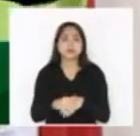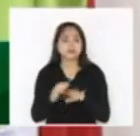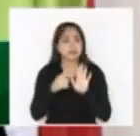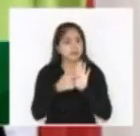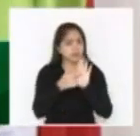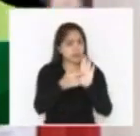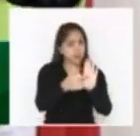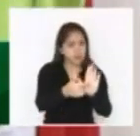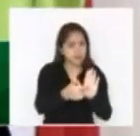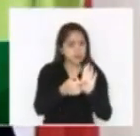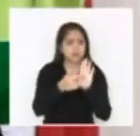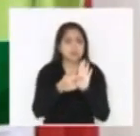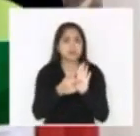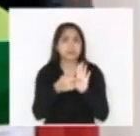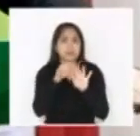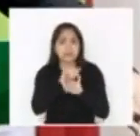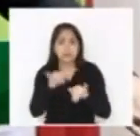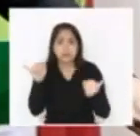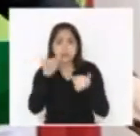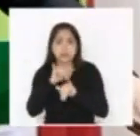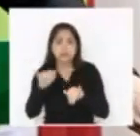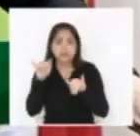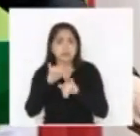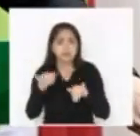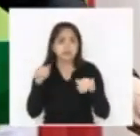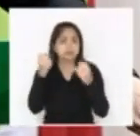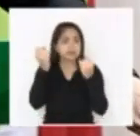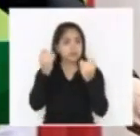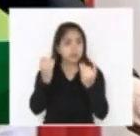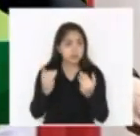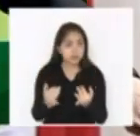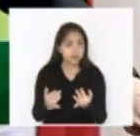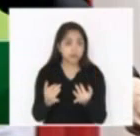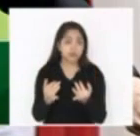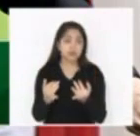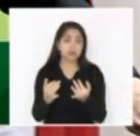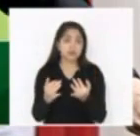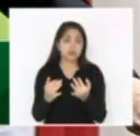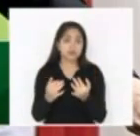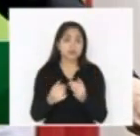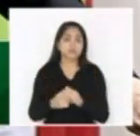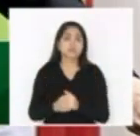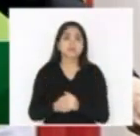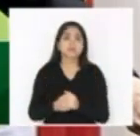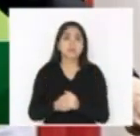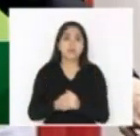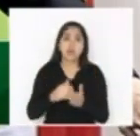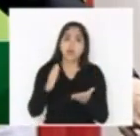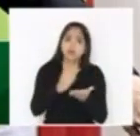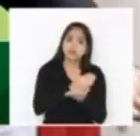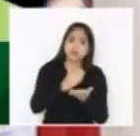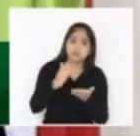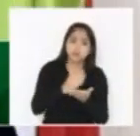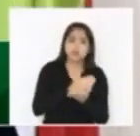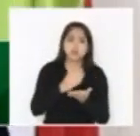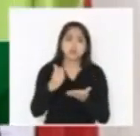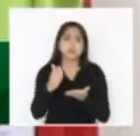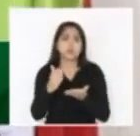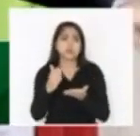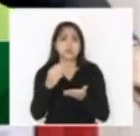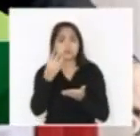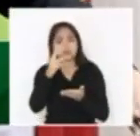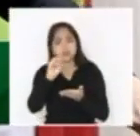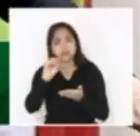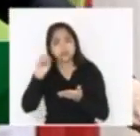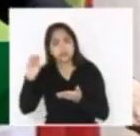apresentada, que é decantada, cantada, essa conta, alguns dizem que é 300, outros dizem